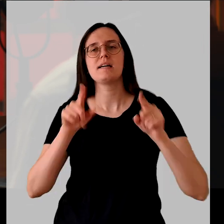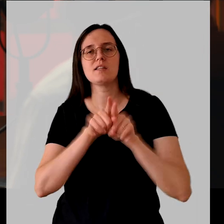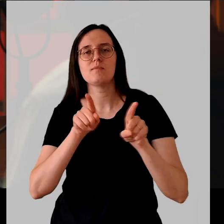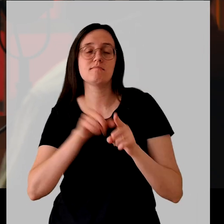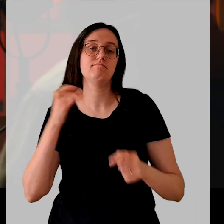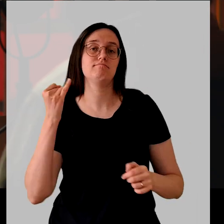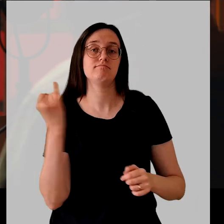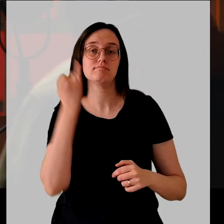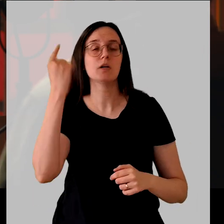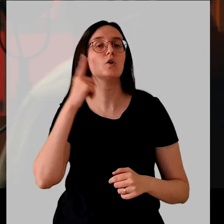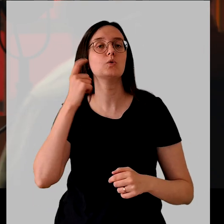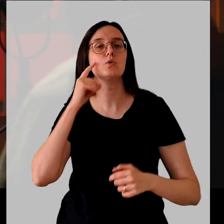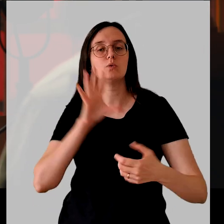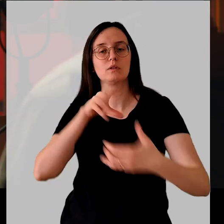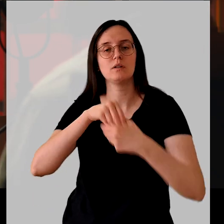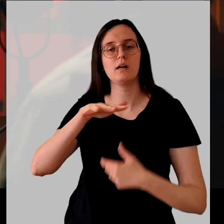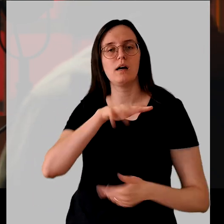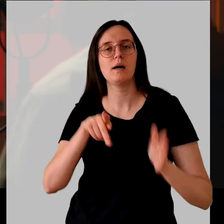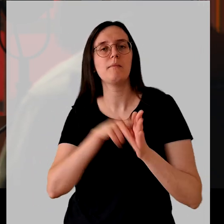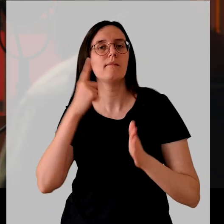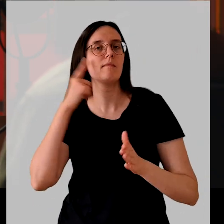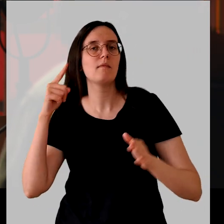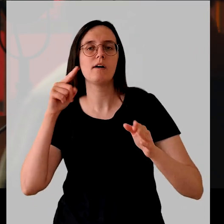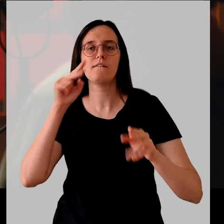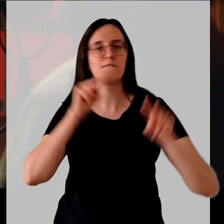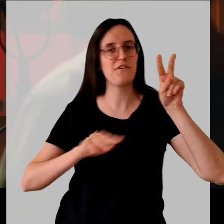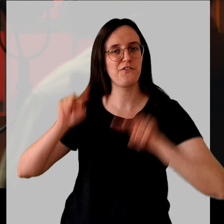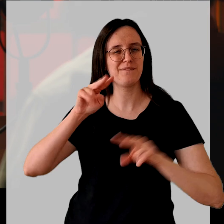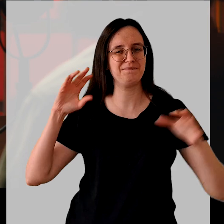e a importância também, né, do som dentro do audiovisual.